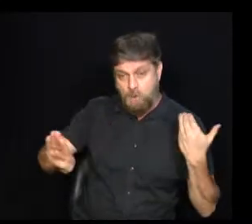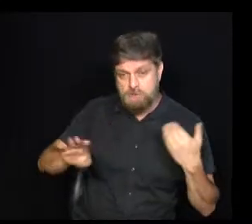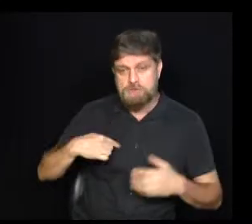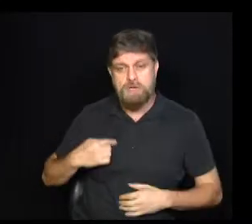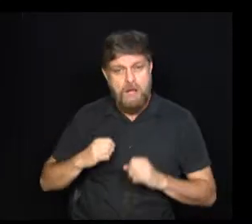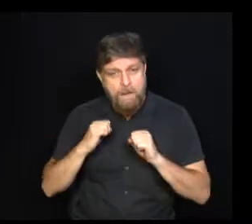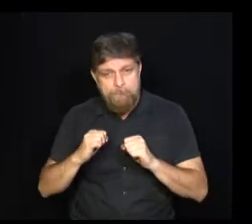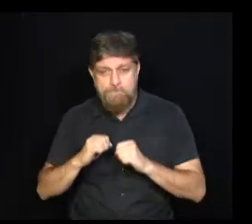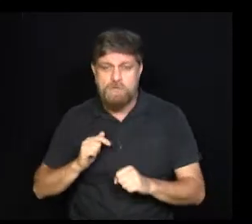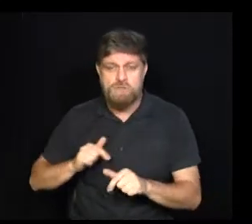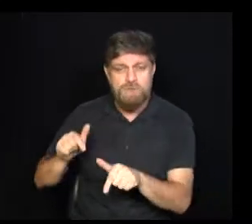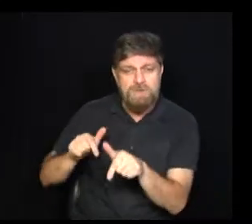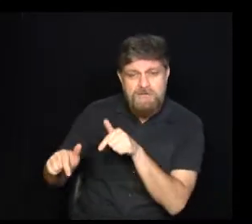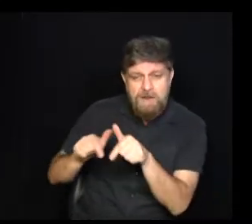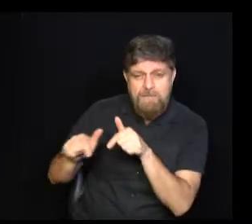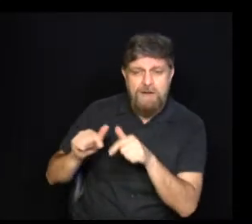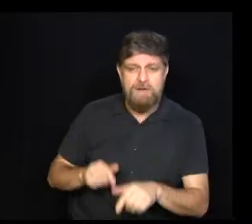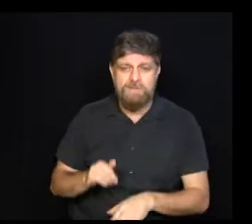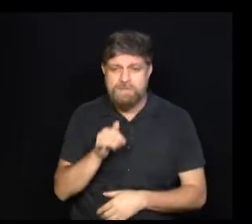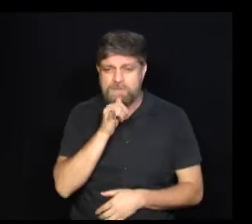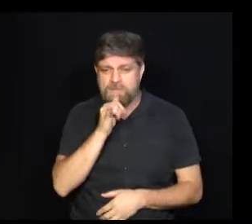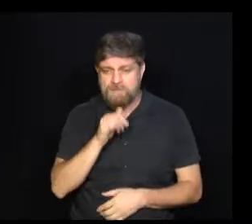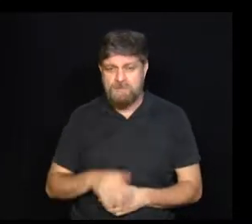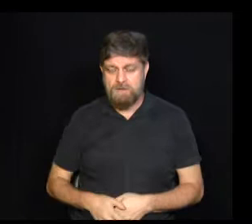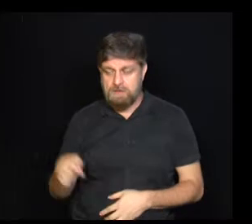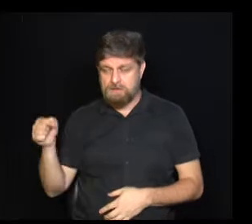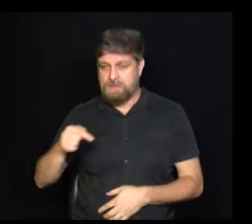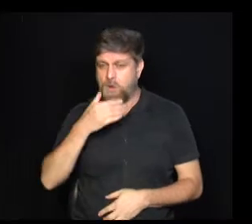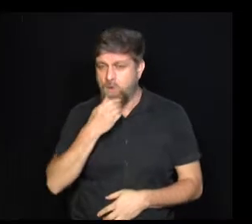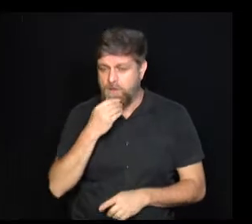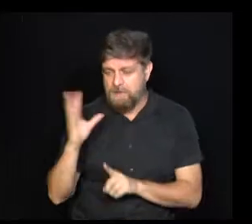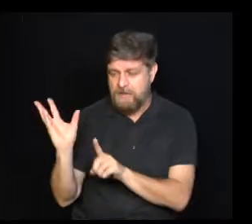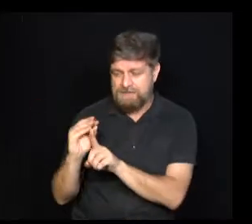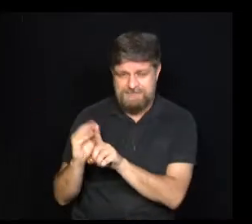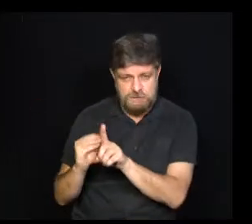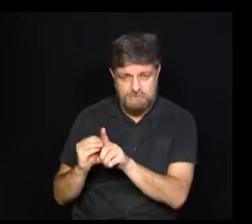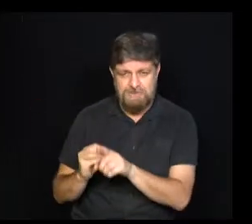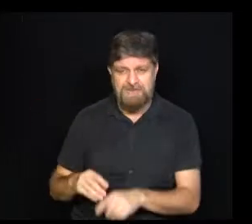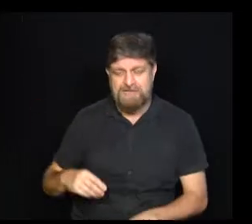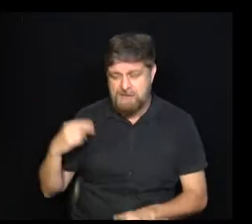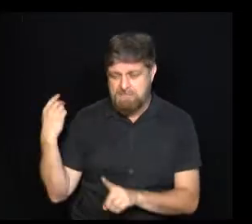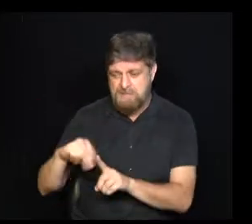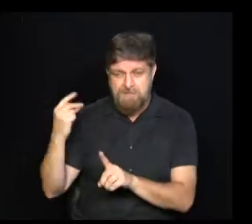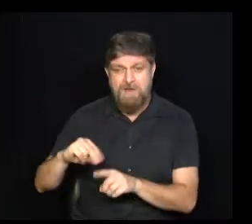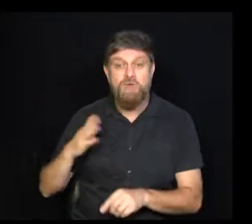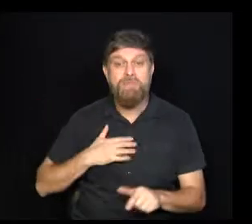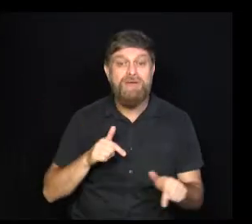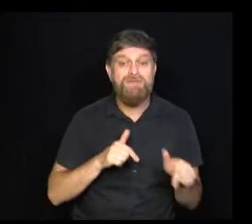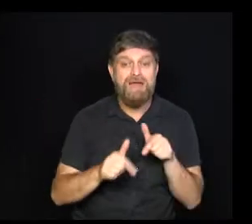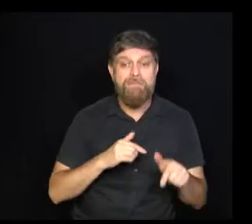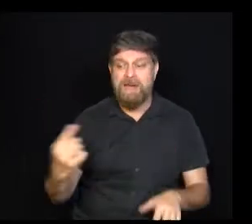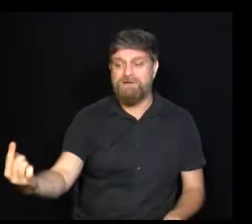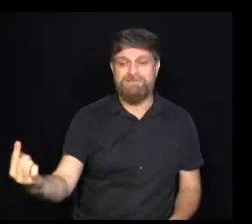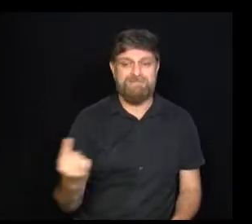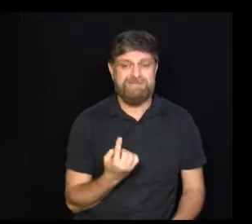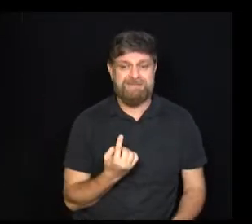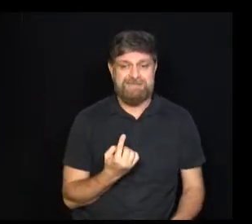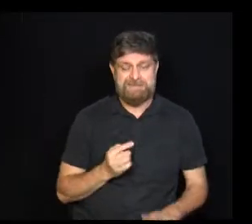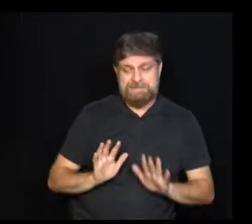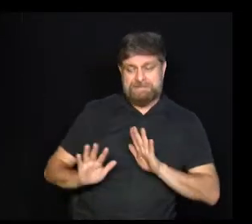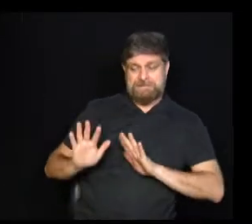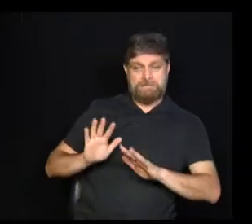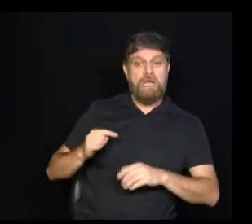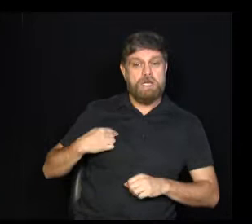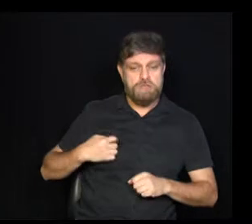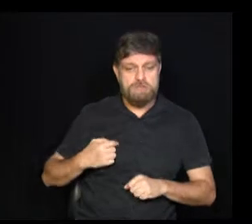pode ser no trabalho, olha, não, o meu assediador, o meu agressor, ele passa no meu trabalho. Então, a gente pode fazer